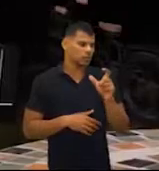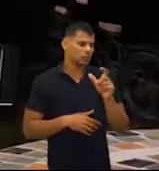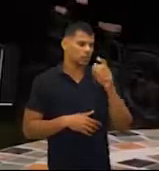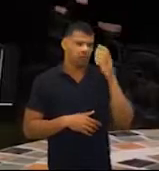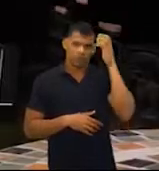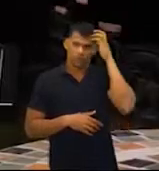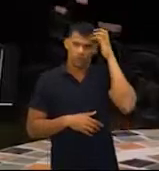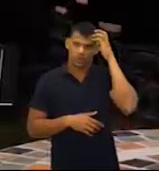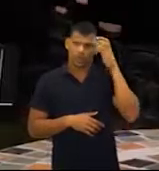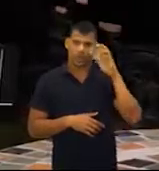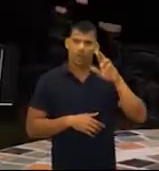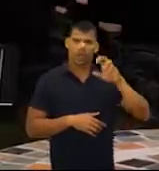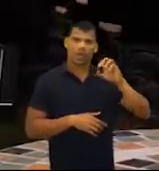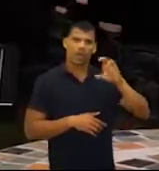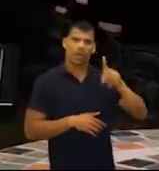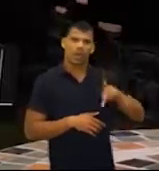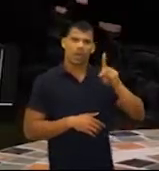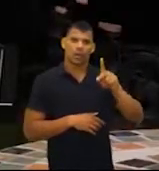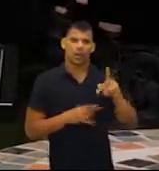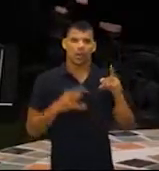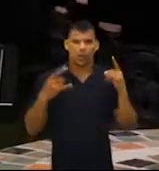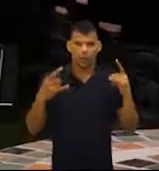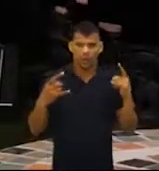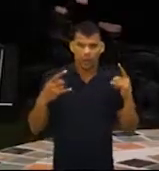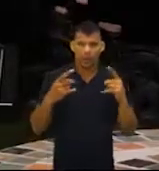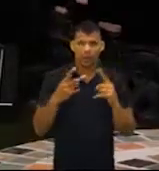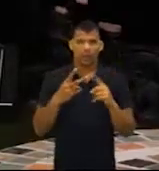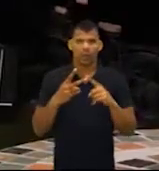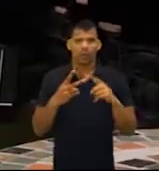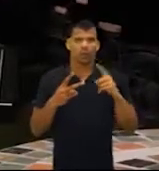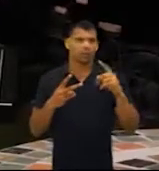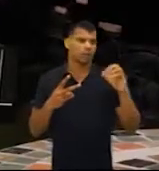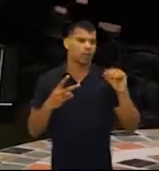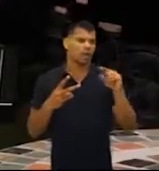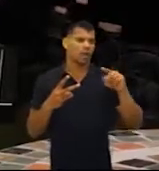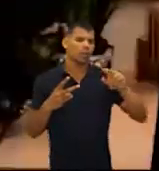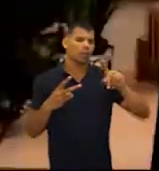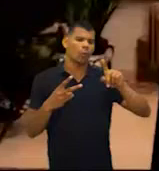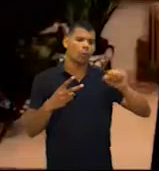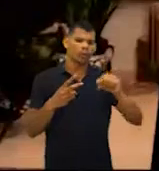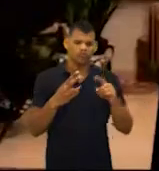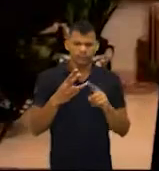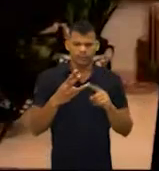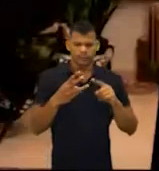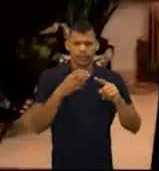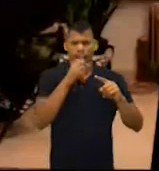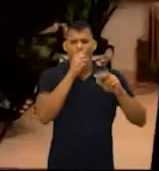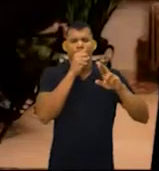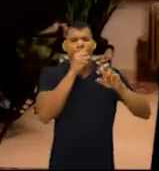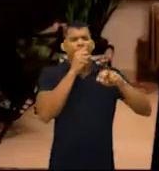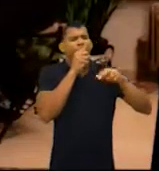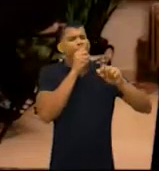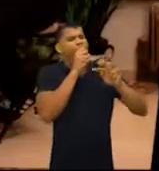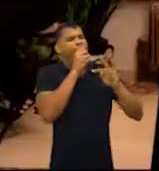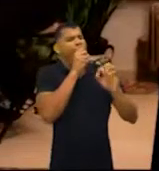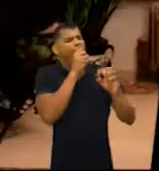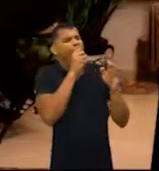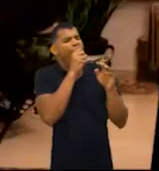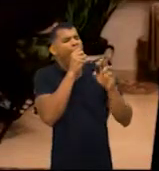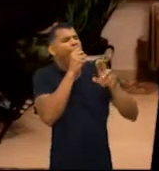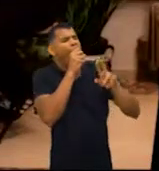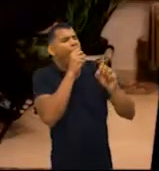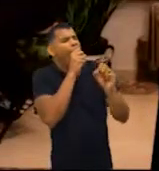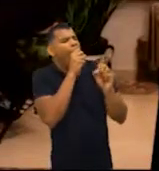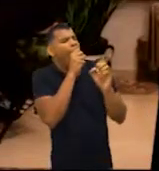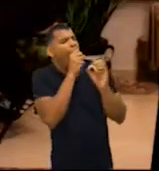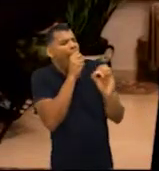essa condição. Chama o Renato Russo, o Cazuza de rei, mas eu não tenho essa bala na agulha. Mas eu fui trabalhar